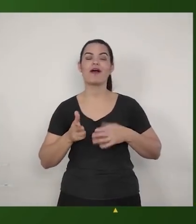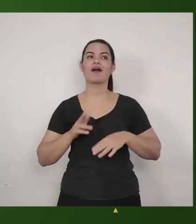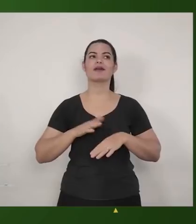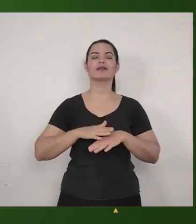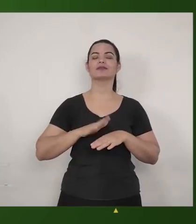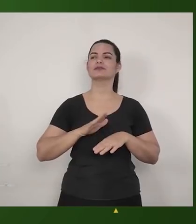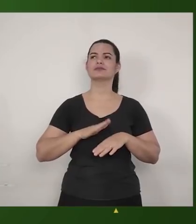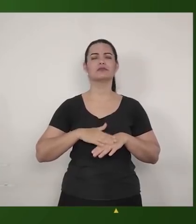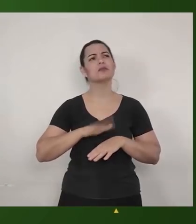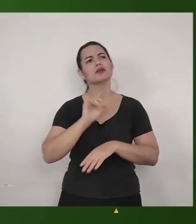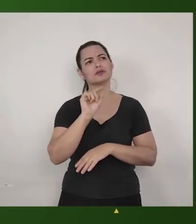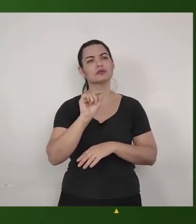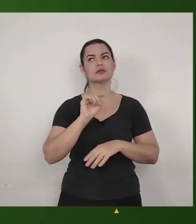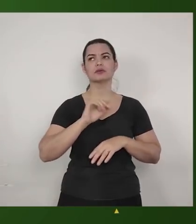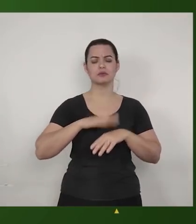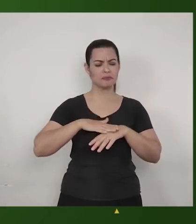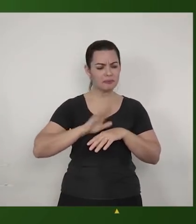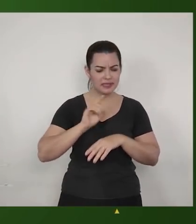chocolate,